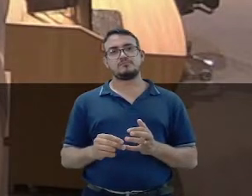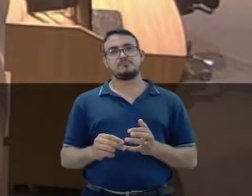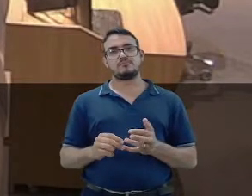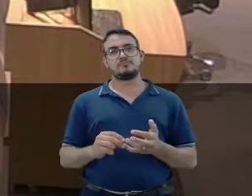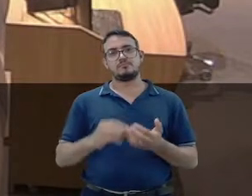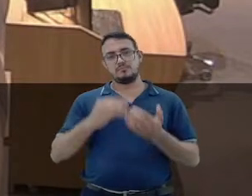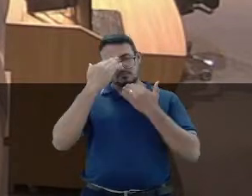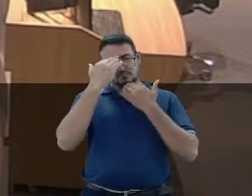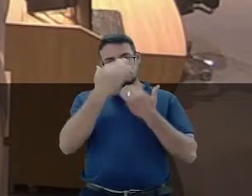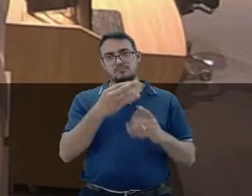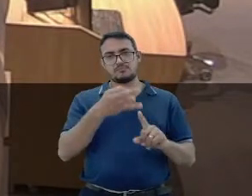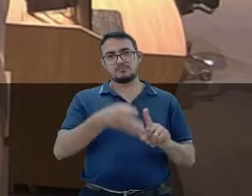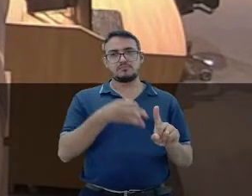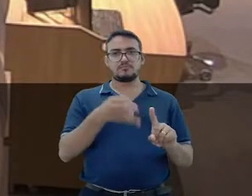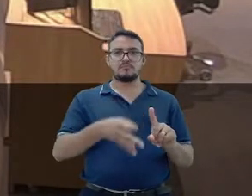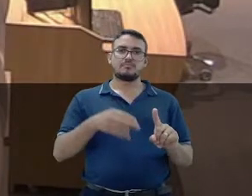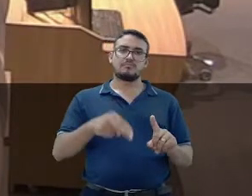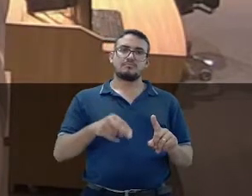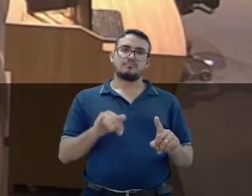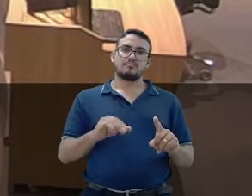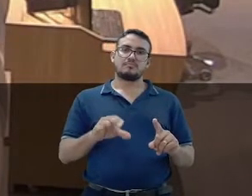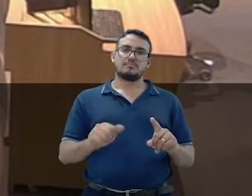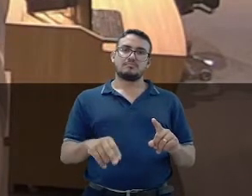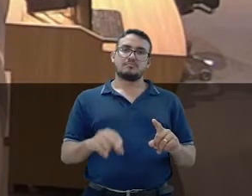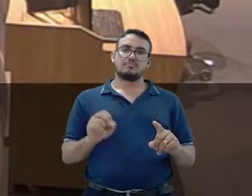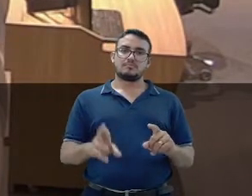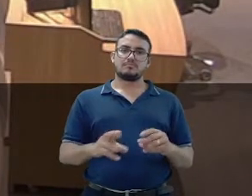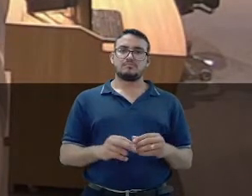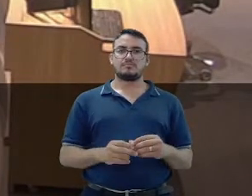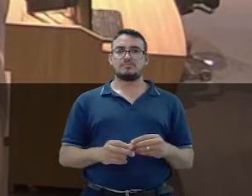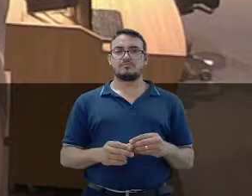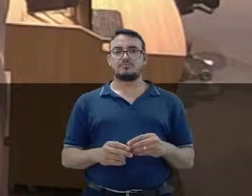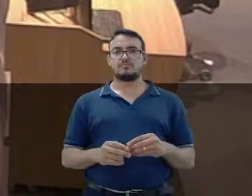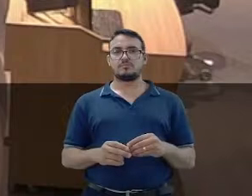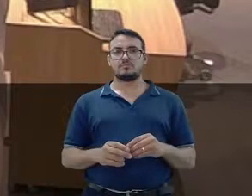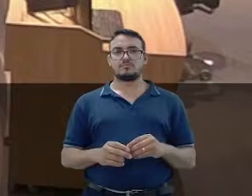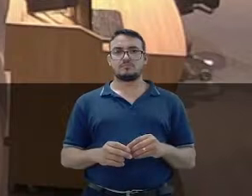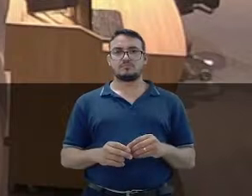Nicanor. Doutora Lorena.